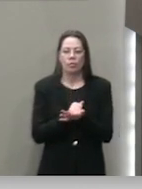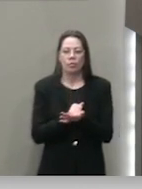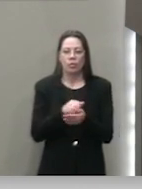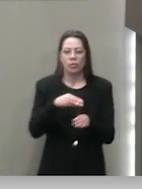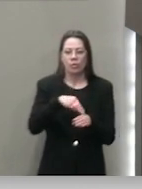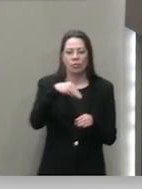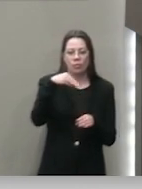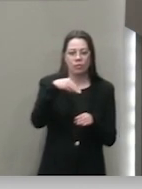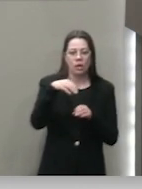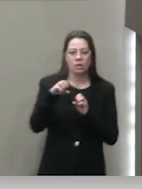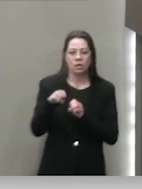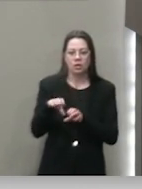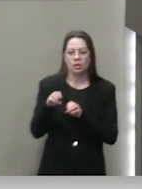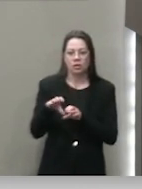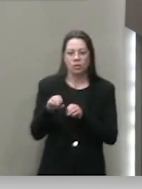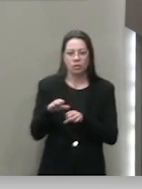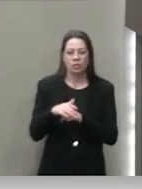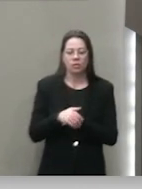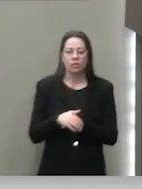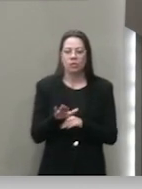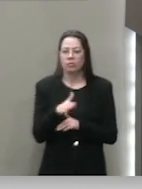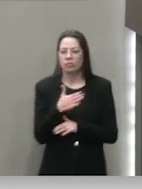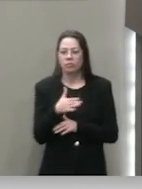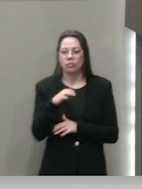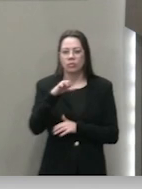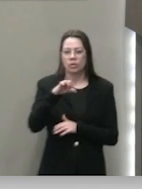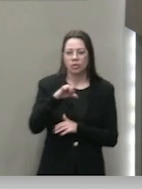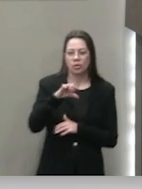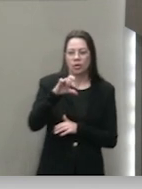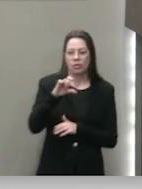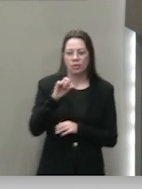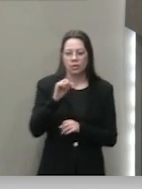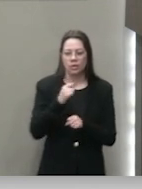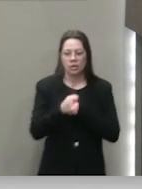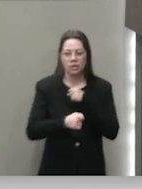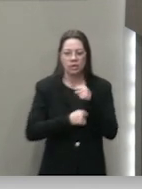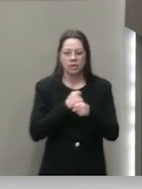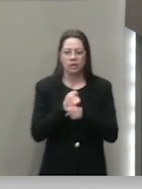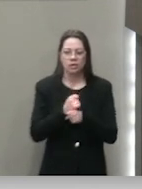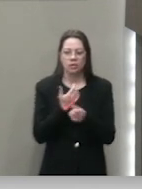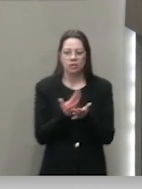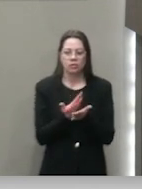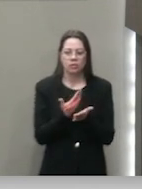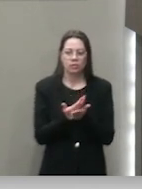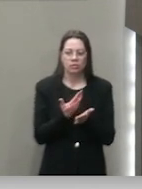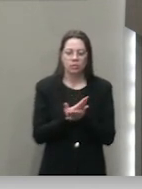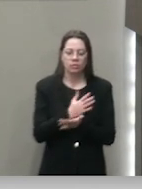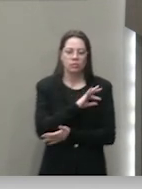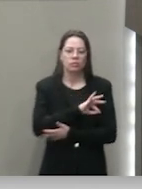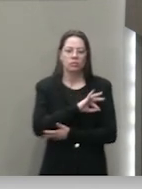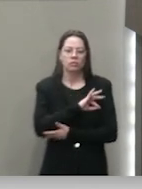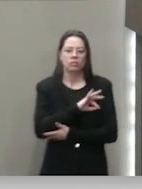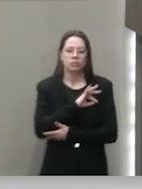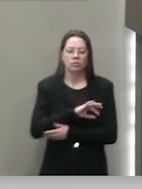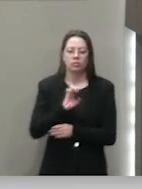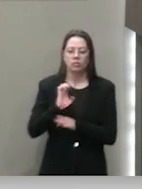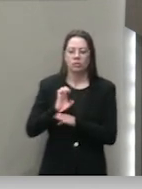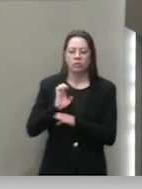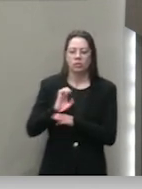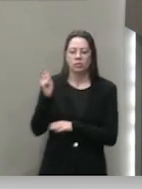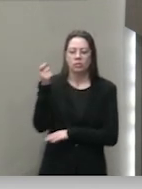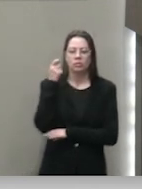em educação, ou seja, ele estudou em torno de 9, 10 anos. O salário dele no estado do Rio Grande do